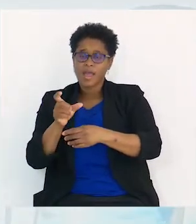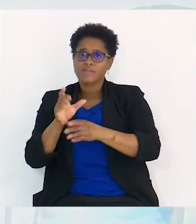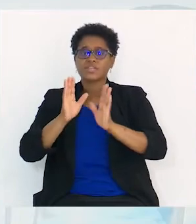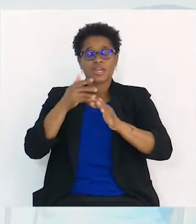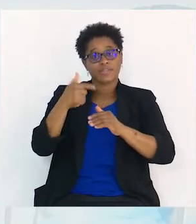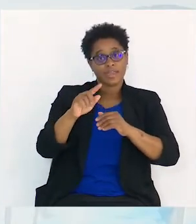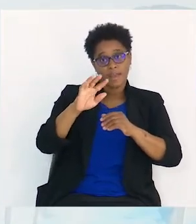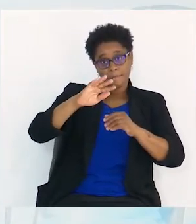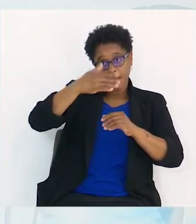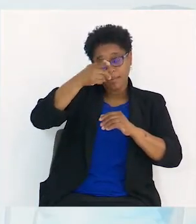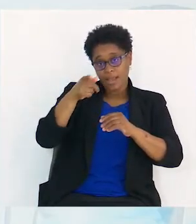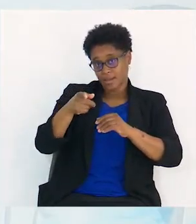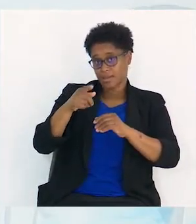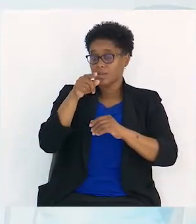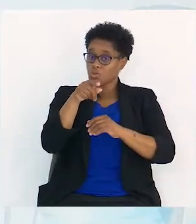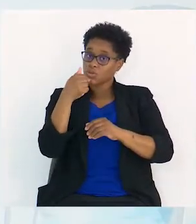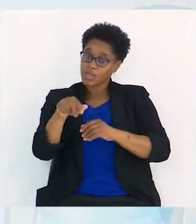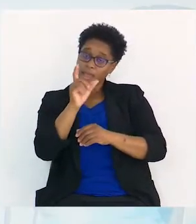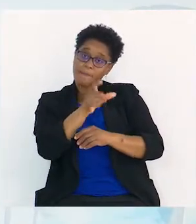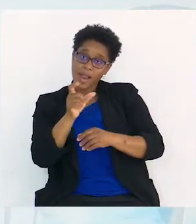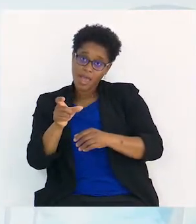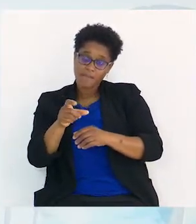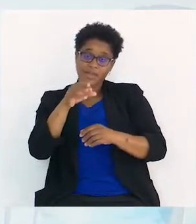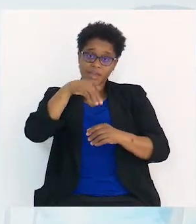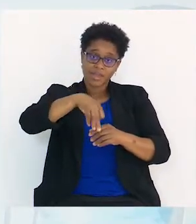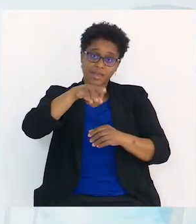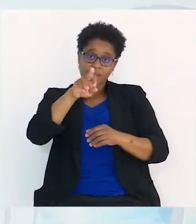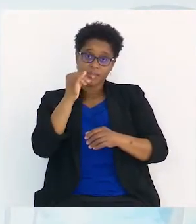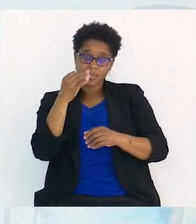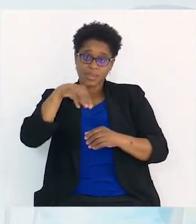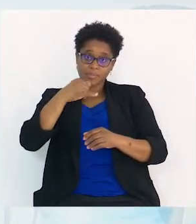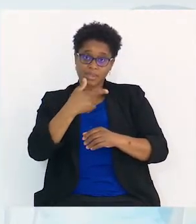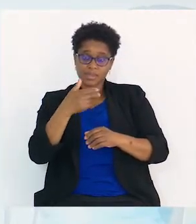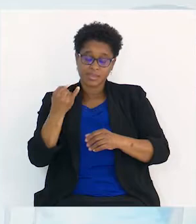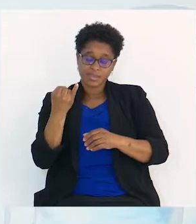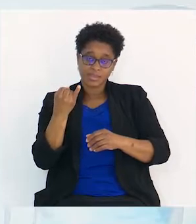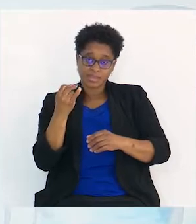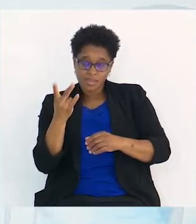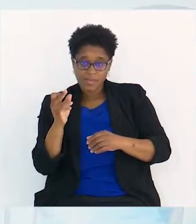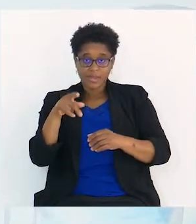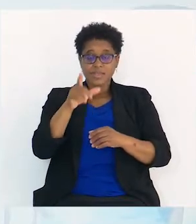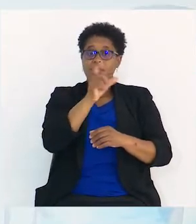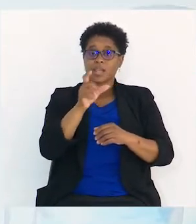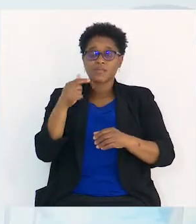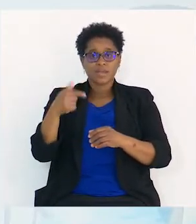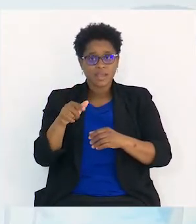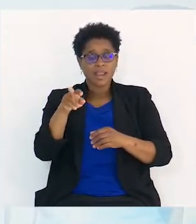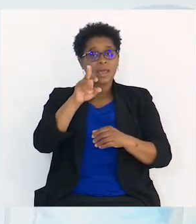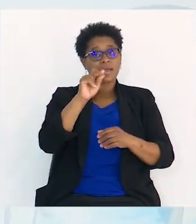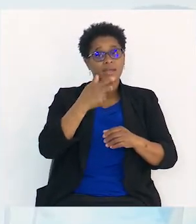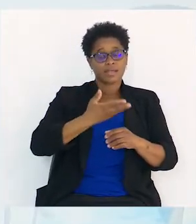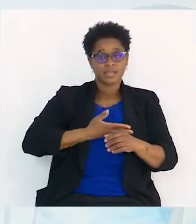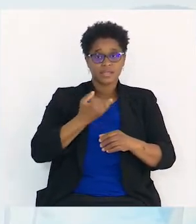primeira linha, tu tens a palavra primitiva, a esta palavra primitiva ou natural, que tem lá o radical, vais